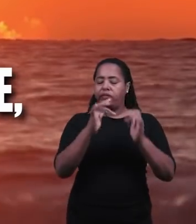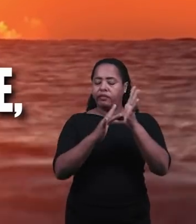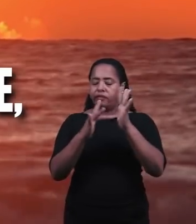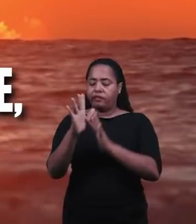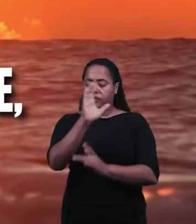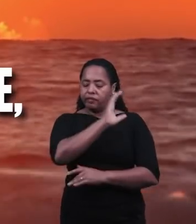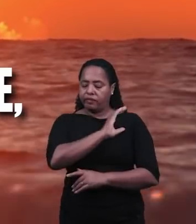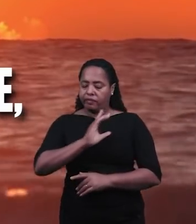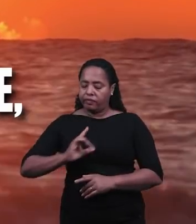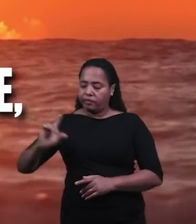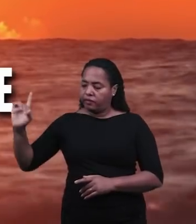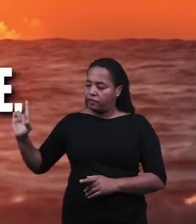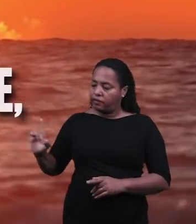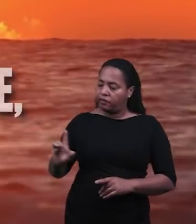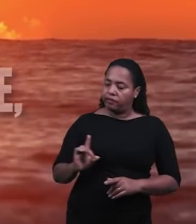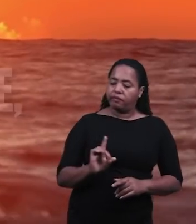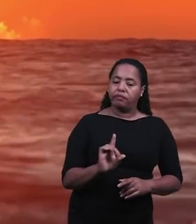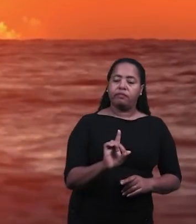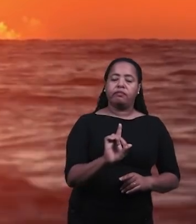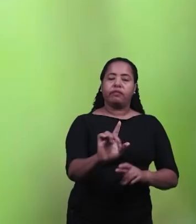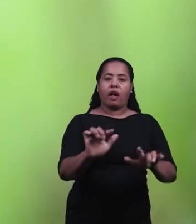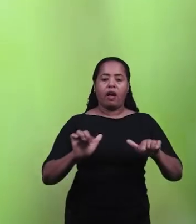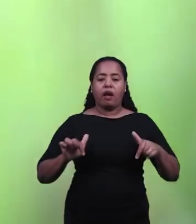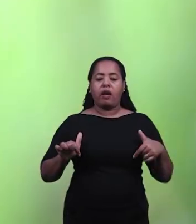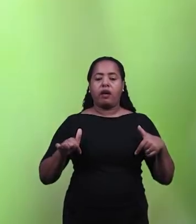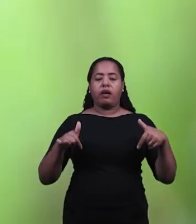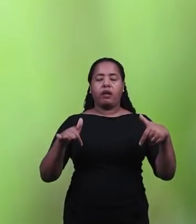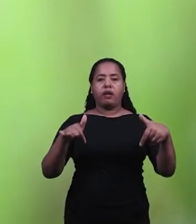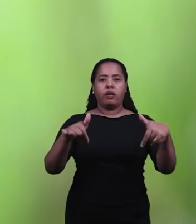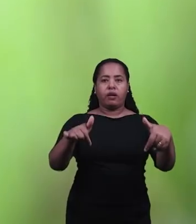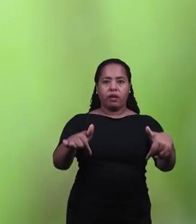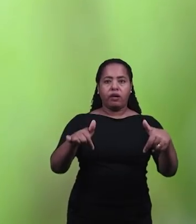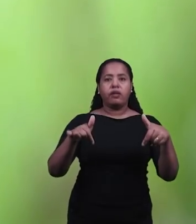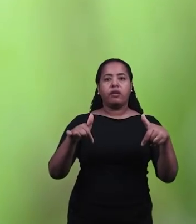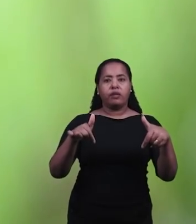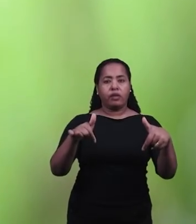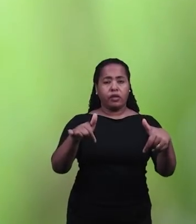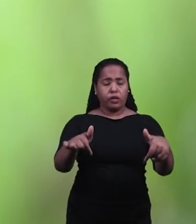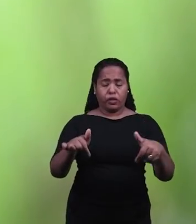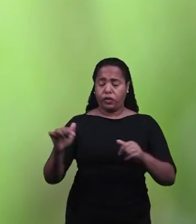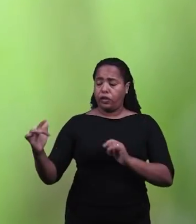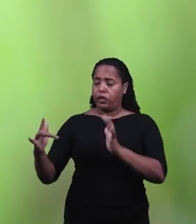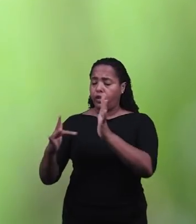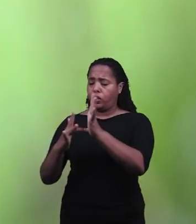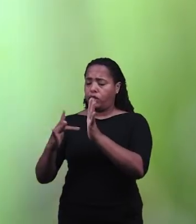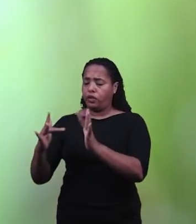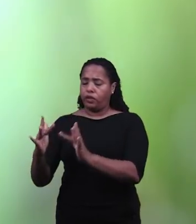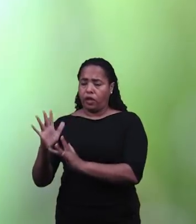Estendidas